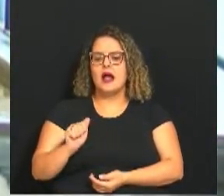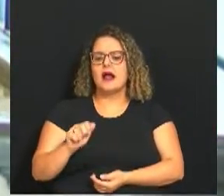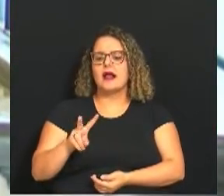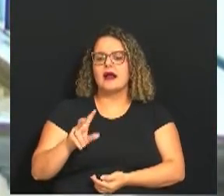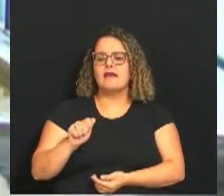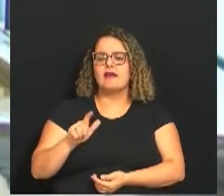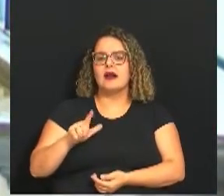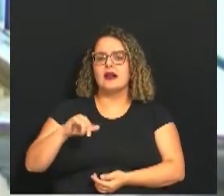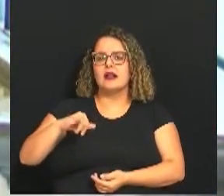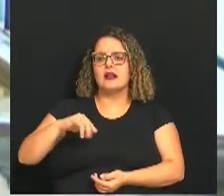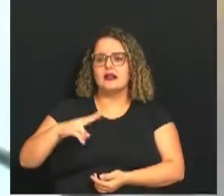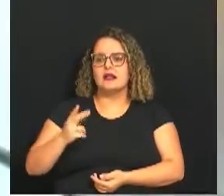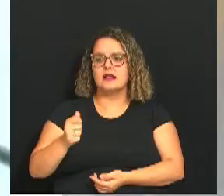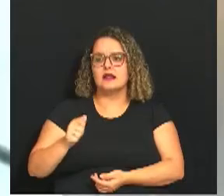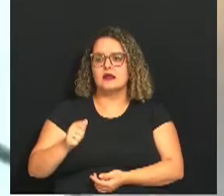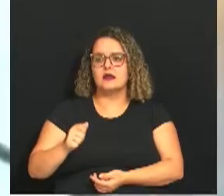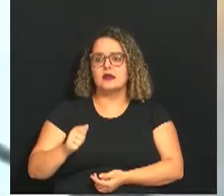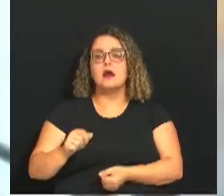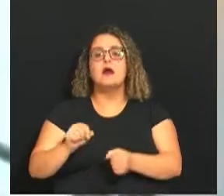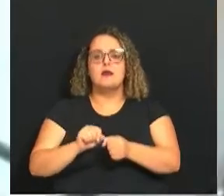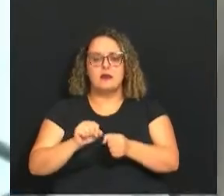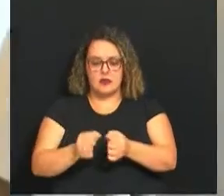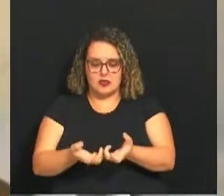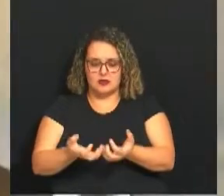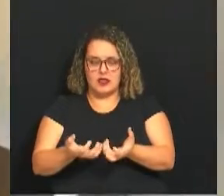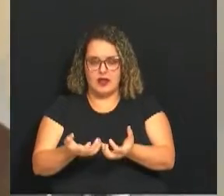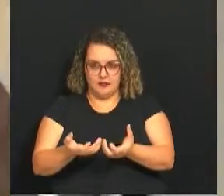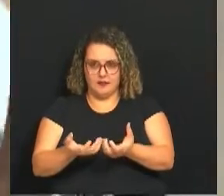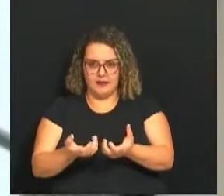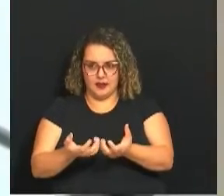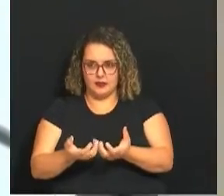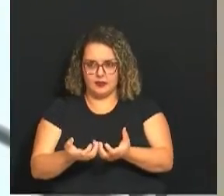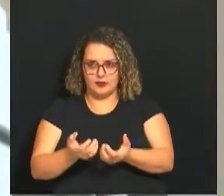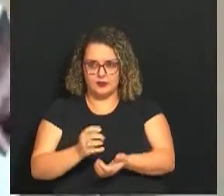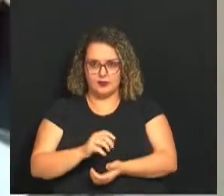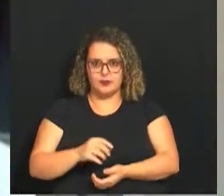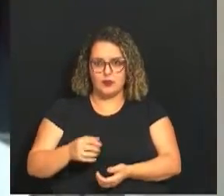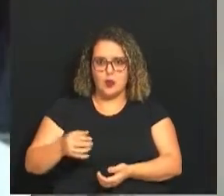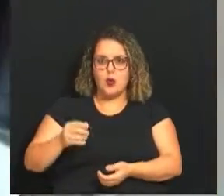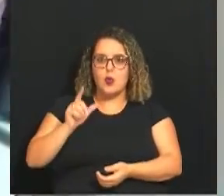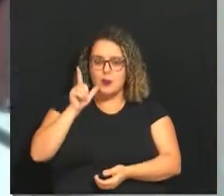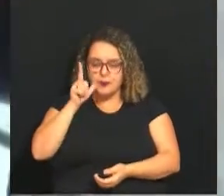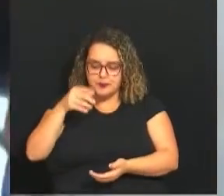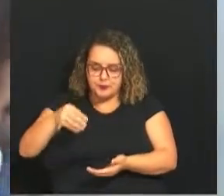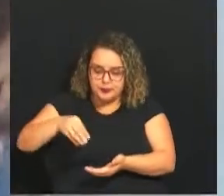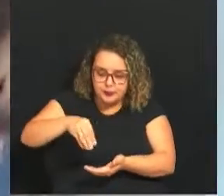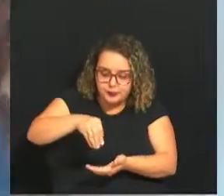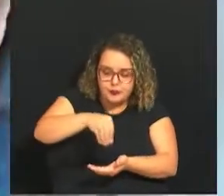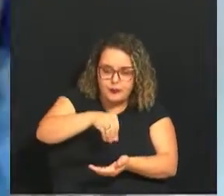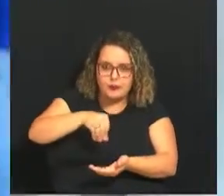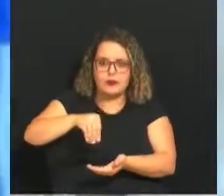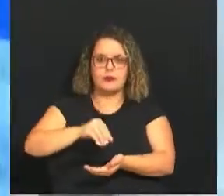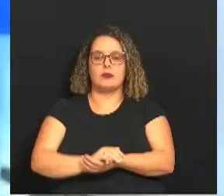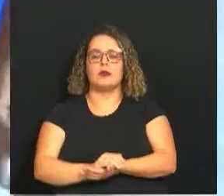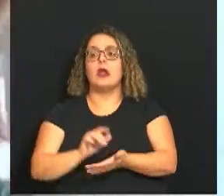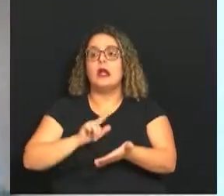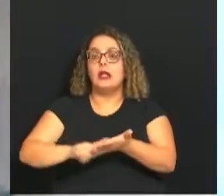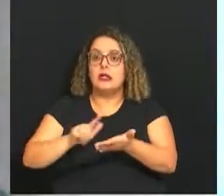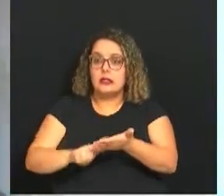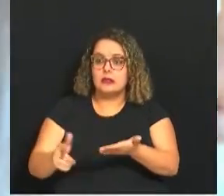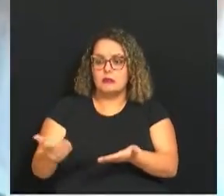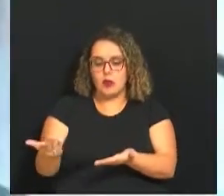peixe? Cavalinho o pessoal faz mais frito. O cliente vem, pede Com ela. limãozinho? Limãozinho, Opa! a gente limpa, espalma